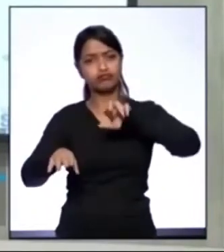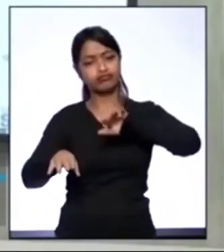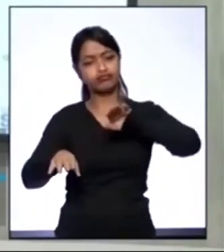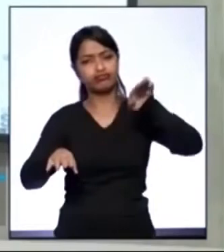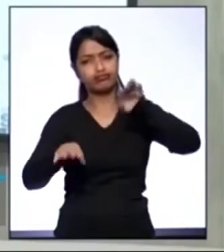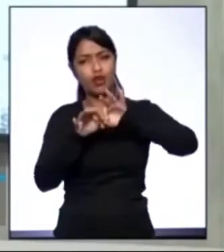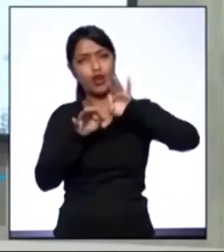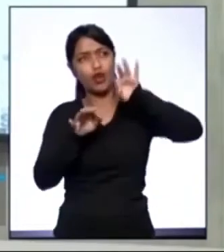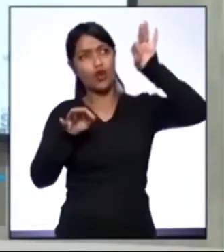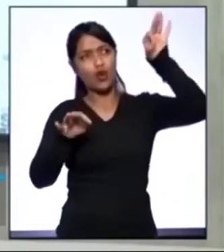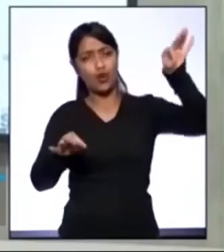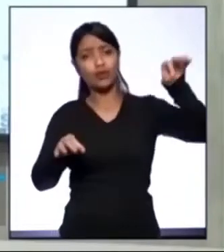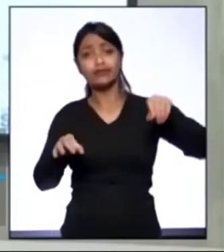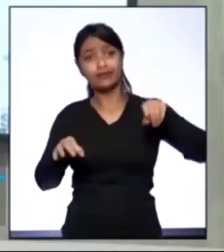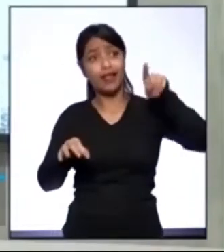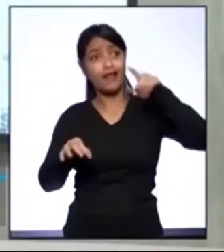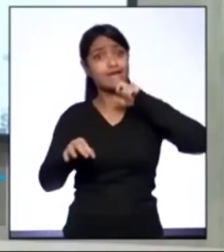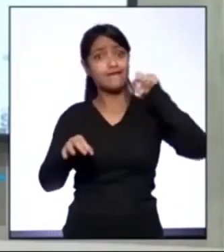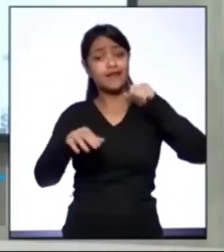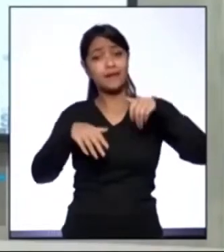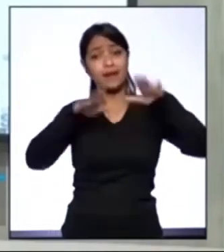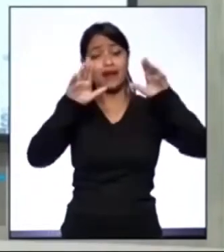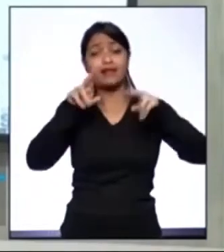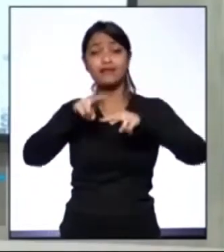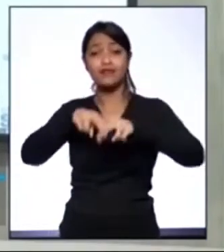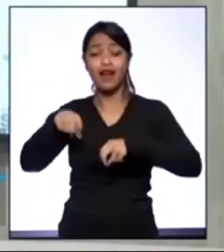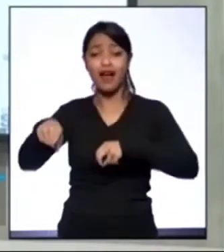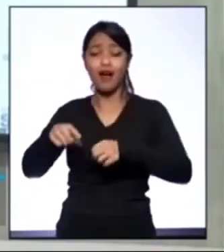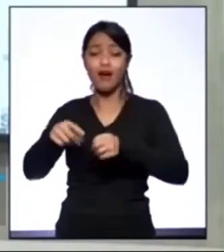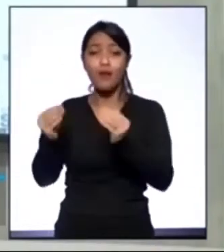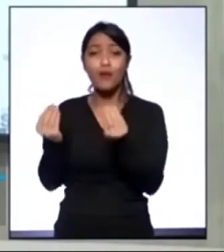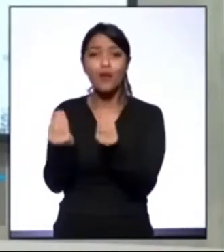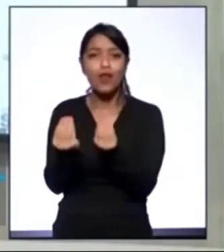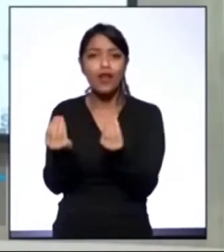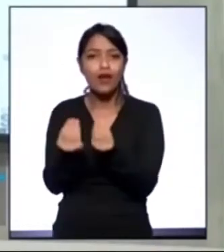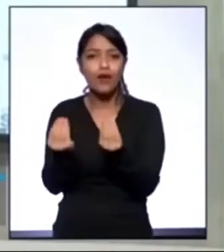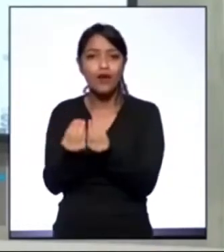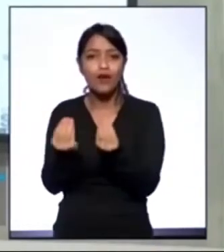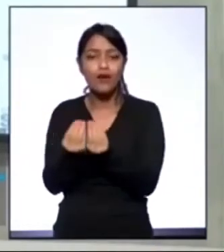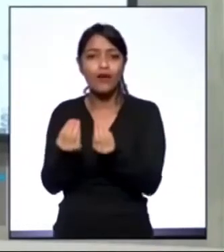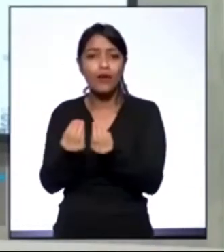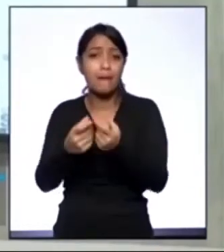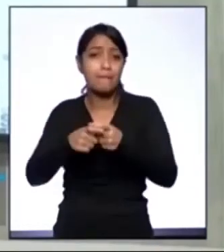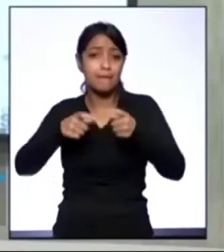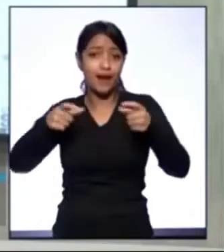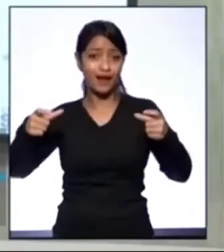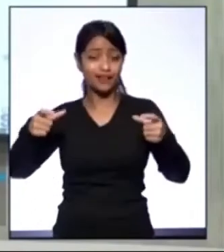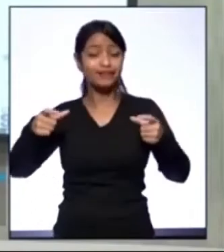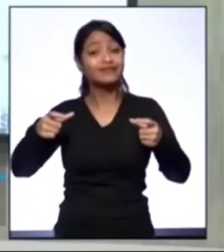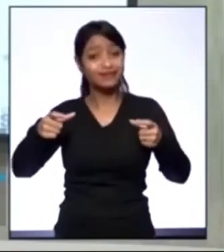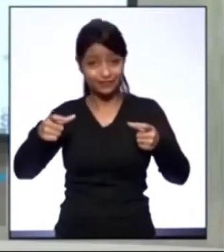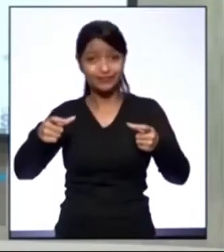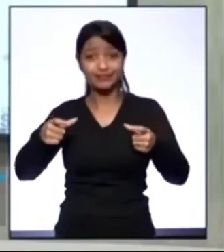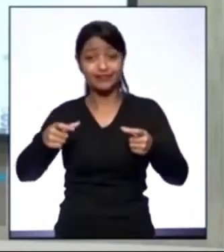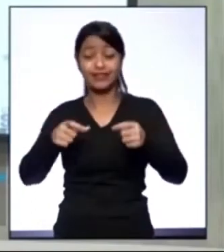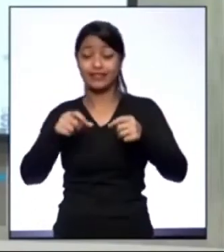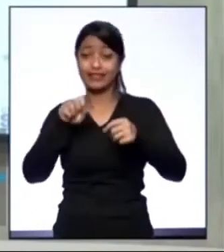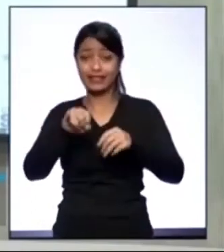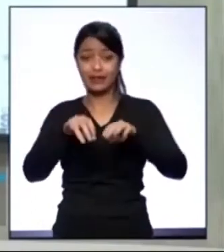em altitude a menor quantidade de moléculas, os raios solares não conseguem aquecer o ar. Então, quanto mais alto, mais